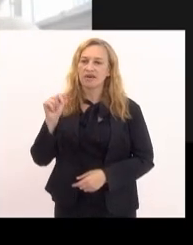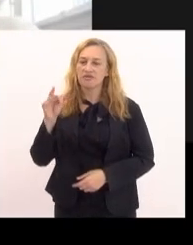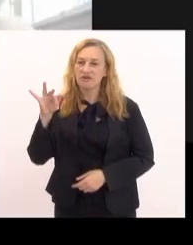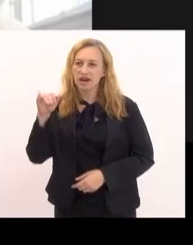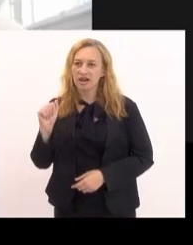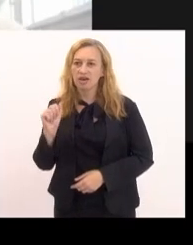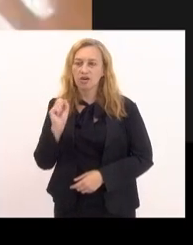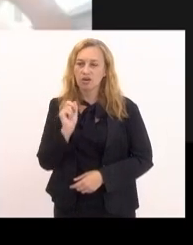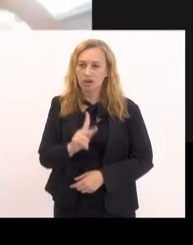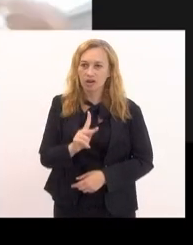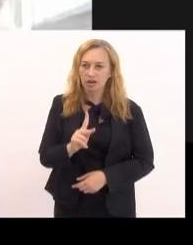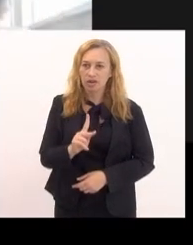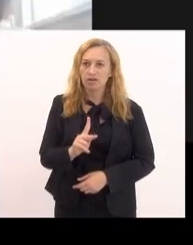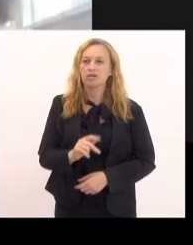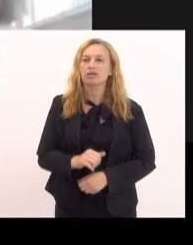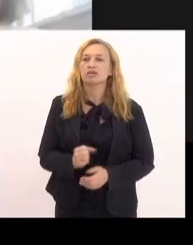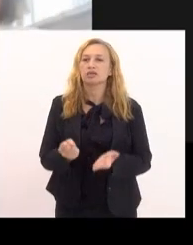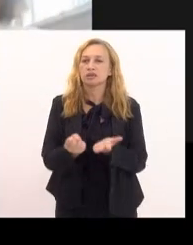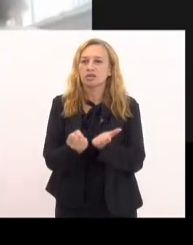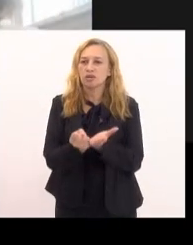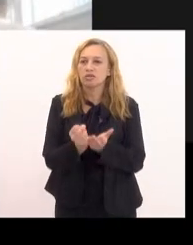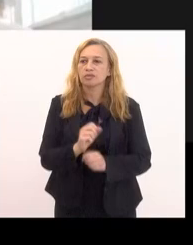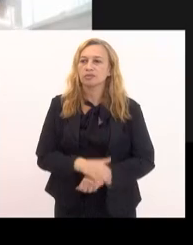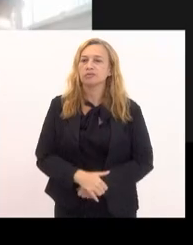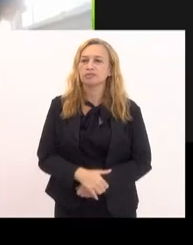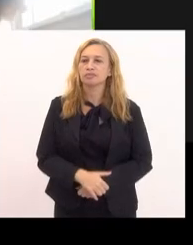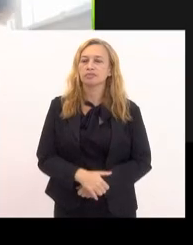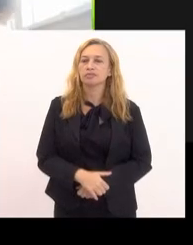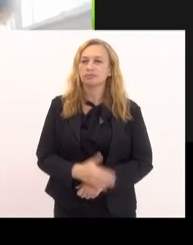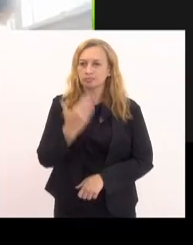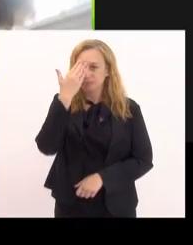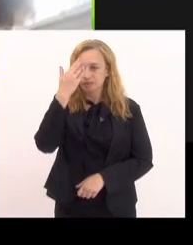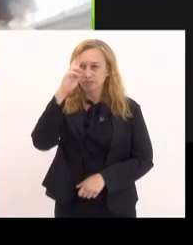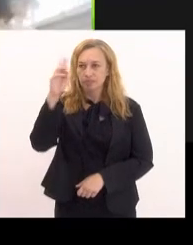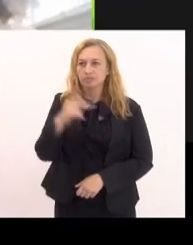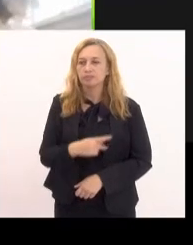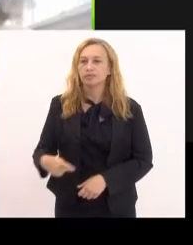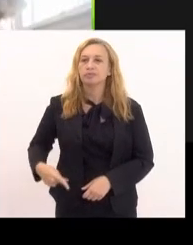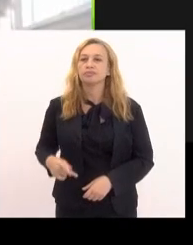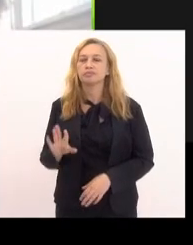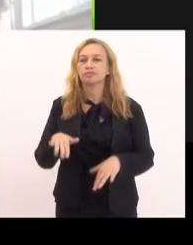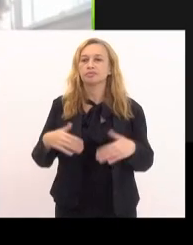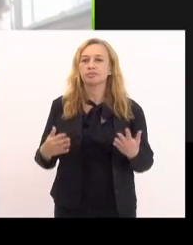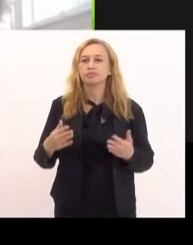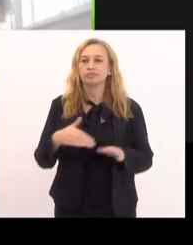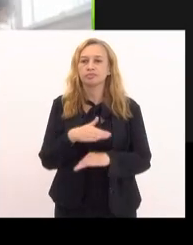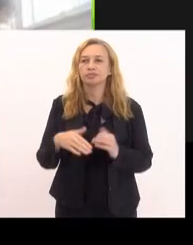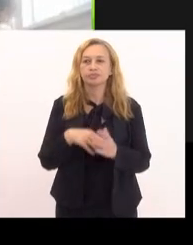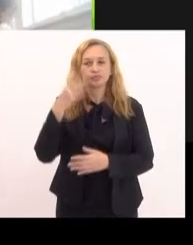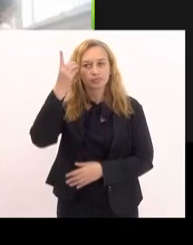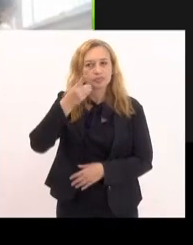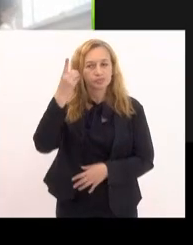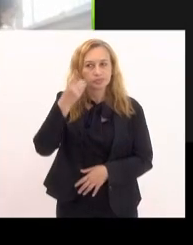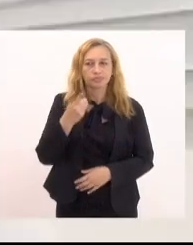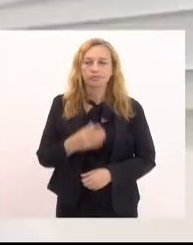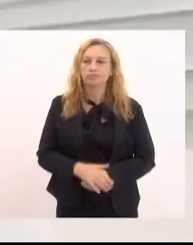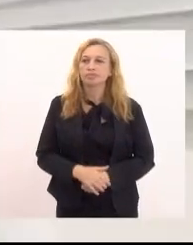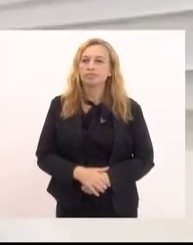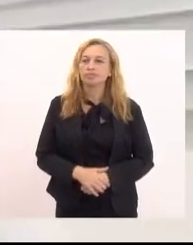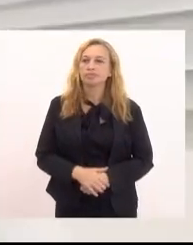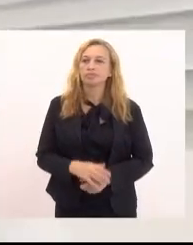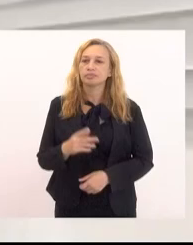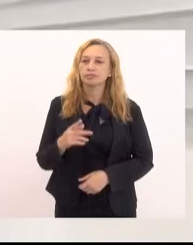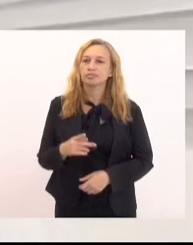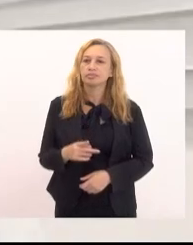Ok, Samuel. Ok, Samuel. Obrigado, presidente. Então, deputados e deputadas, cumprimento a todos